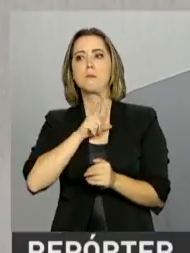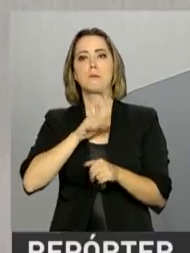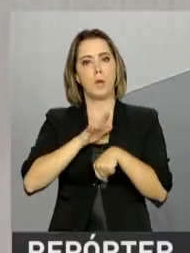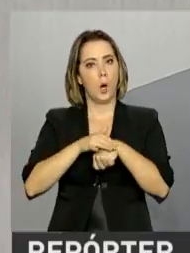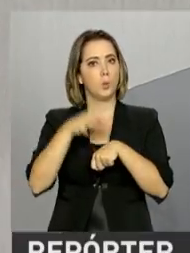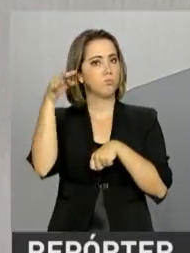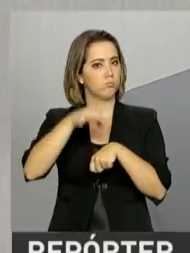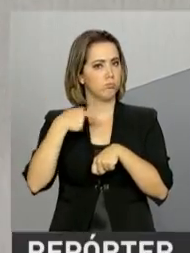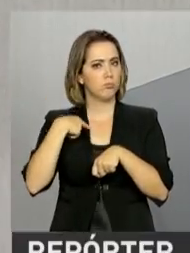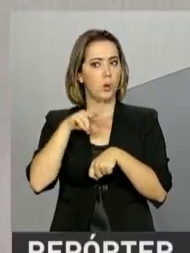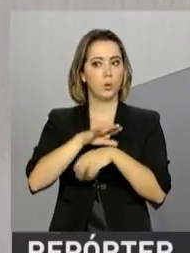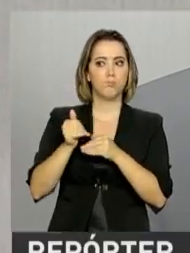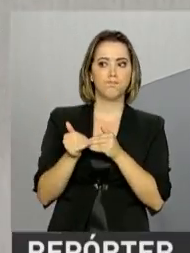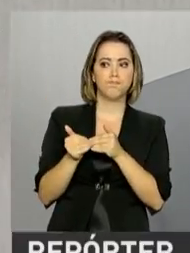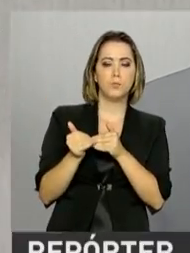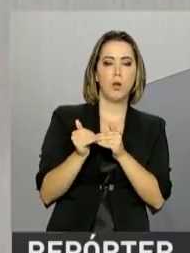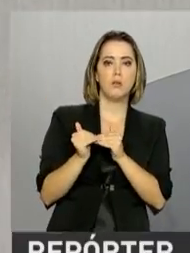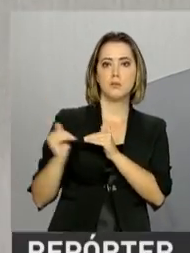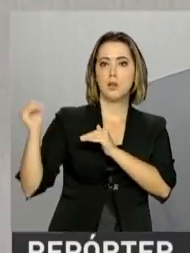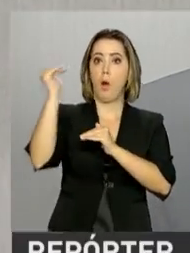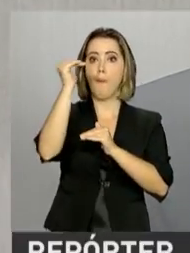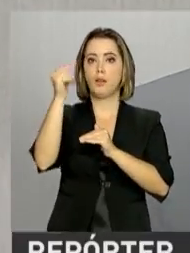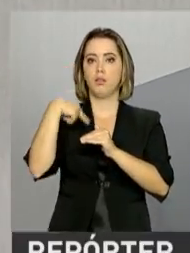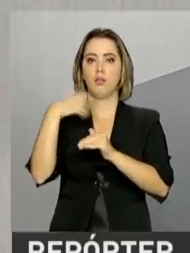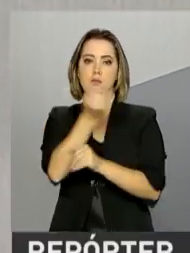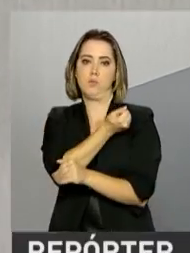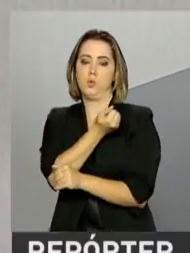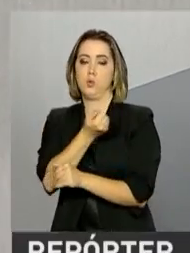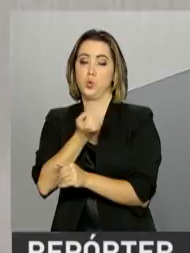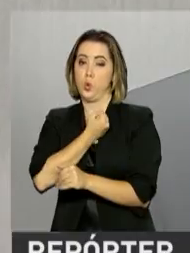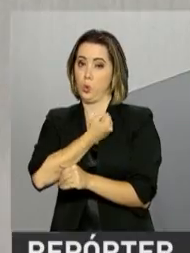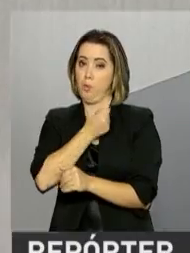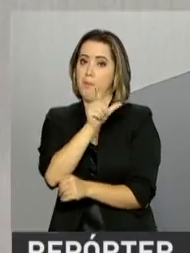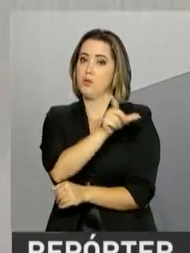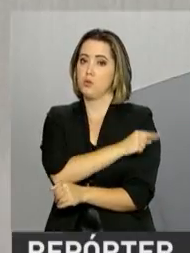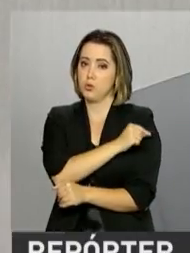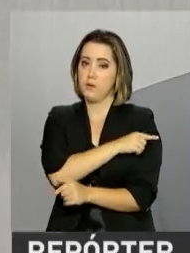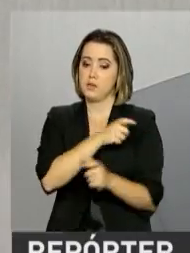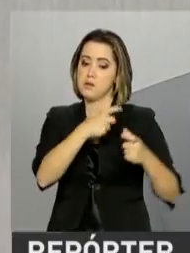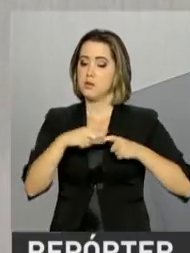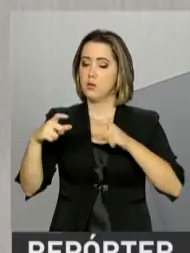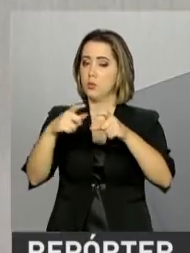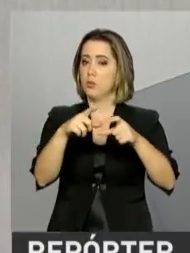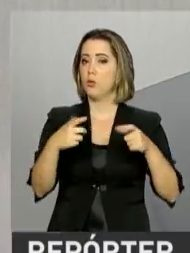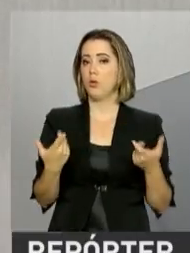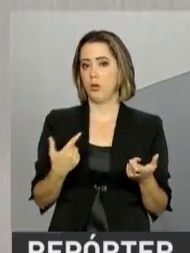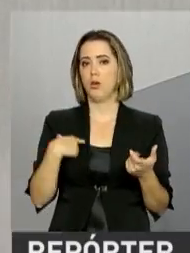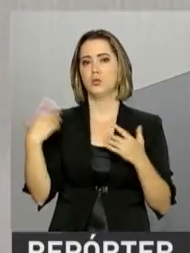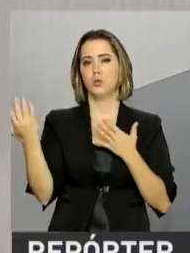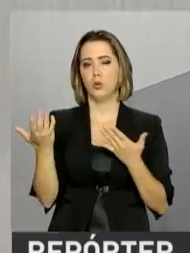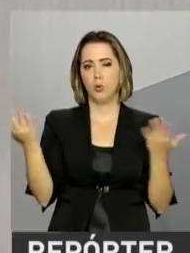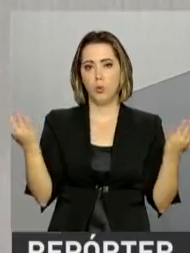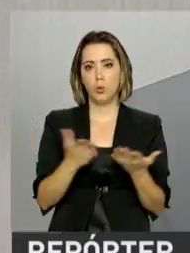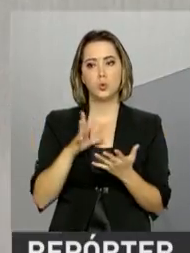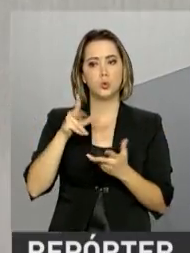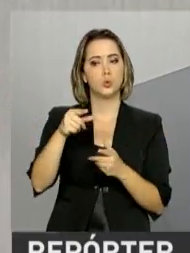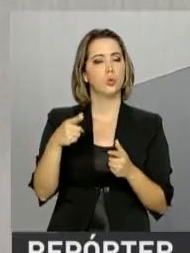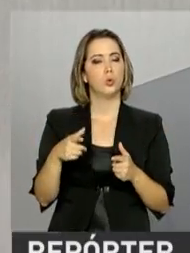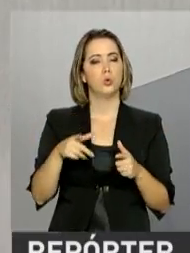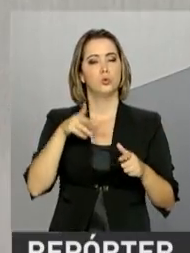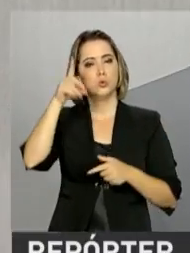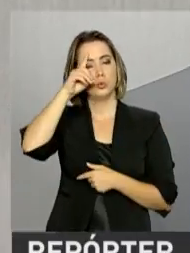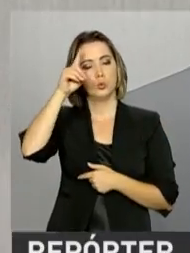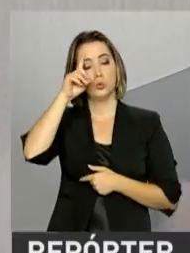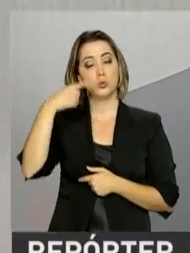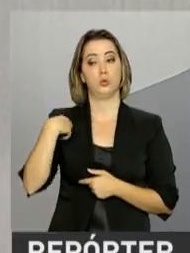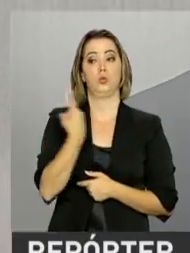febre amarela, nós ampliamos vacinação naquelas áreas. Então, é um processo dinâmico, todos os dias nós respondemos